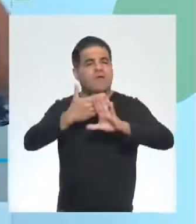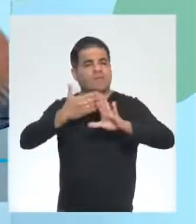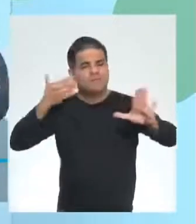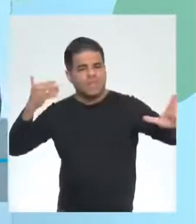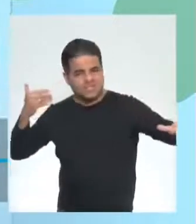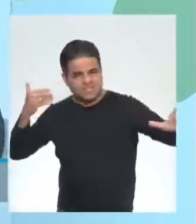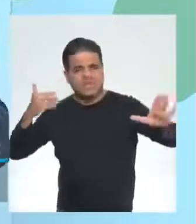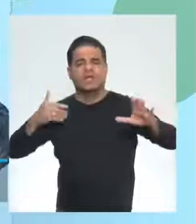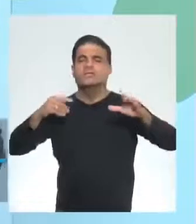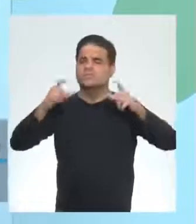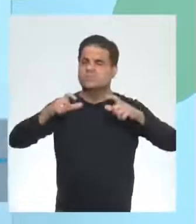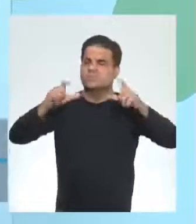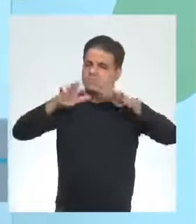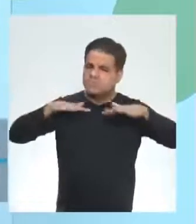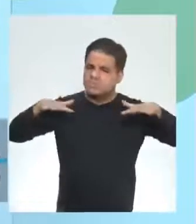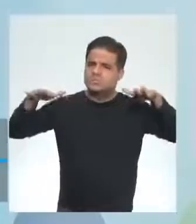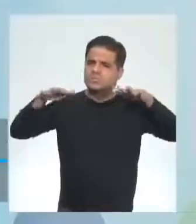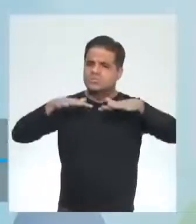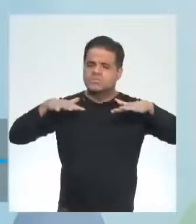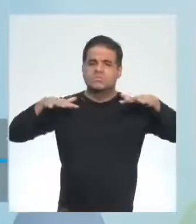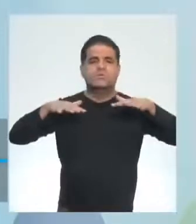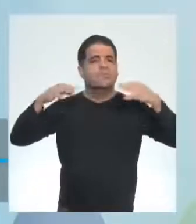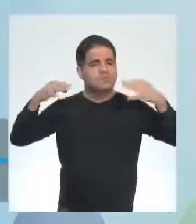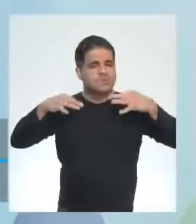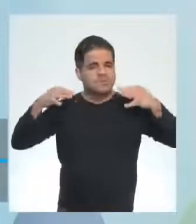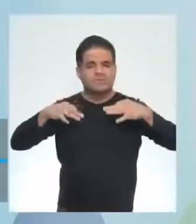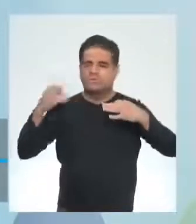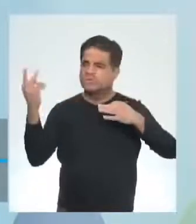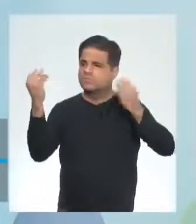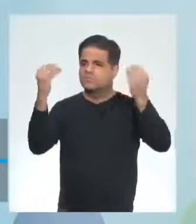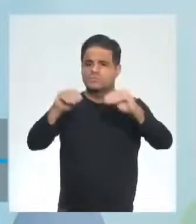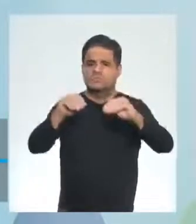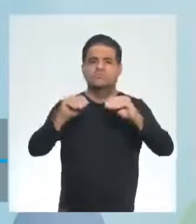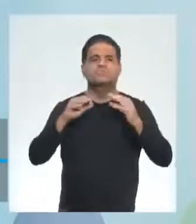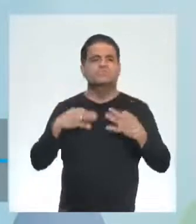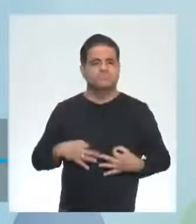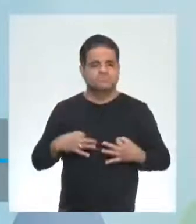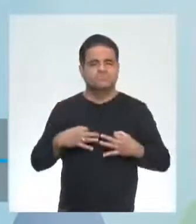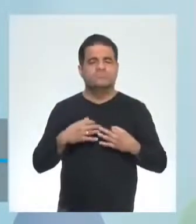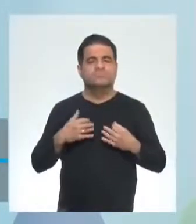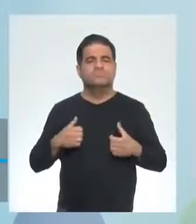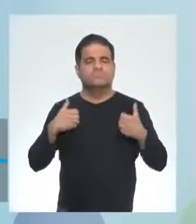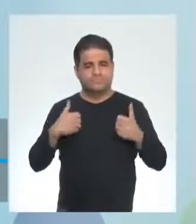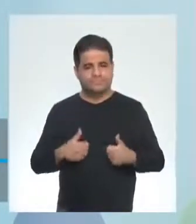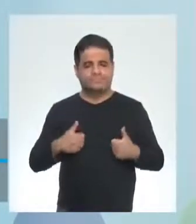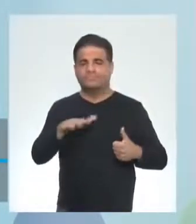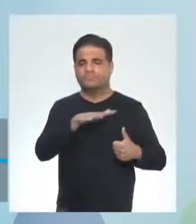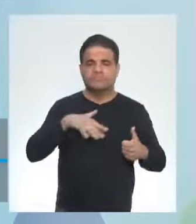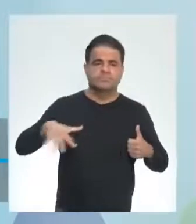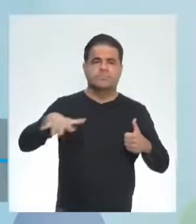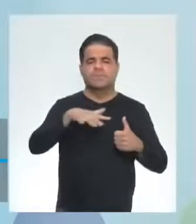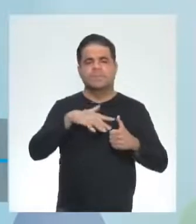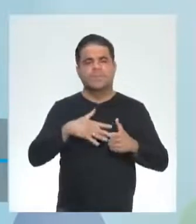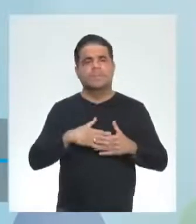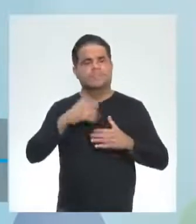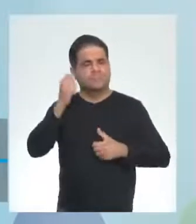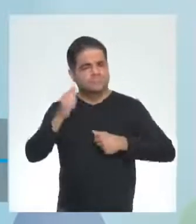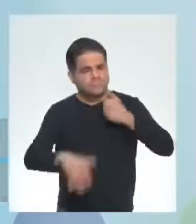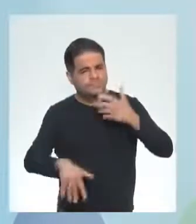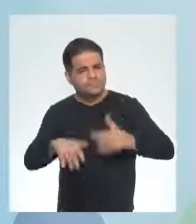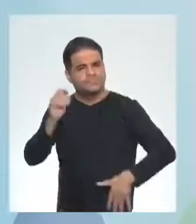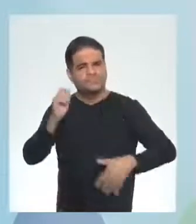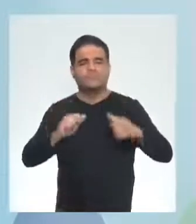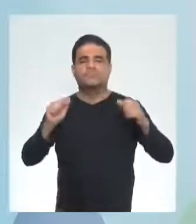aí dessa poluição luminosa, né? Exato, perfeita a sua colocação, Giba, é isso mesmo, né? E aí, gente, quando a gente fala ainda em